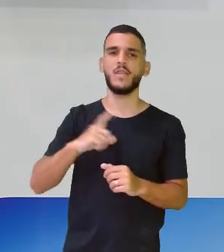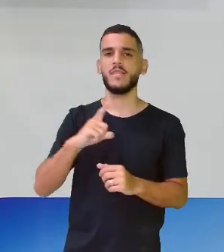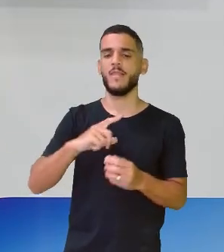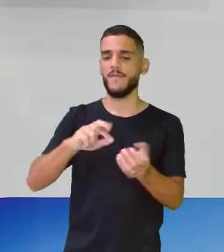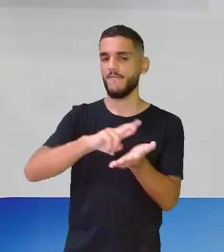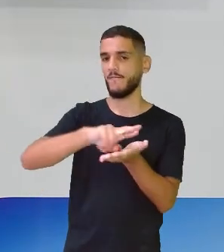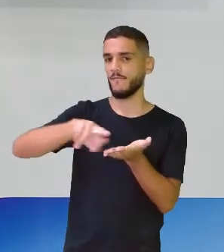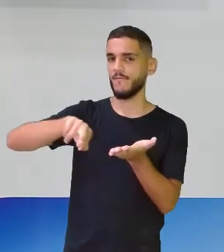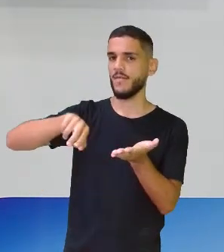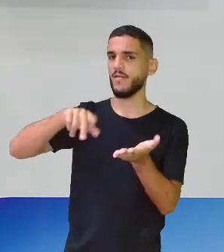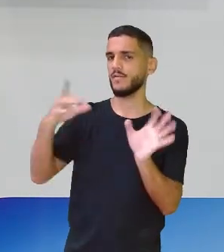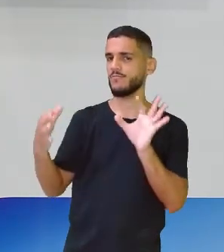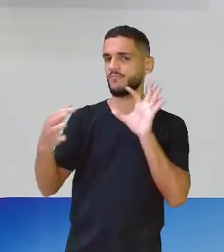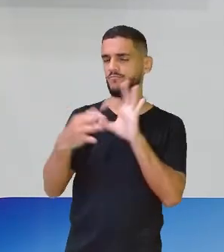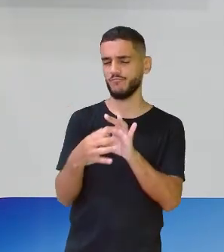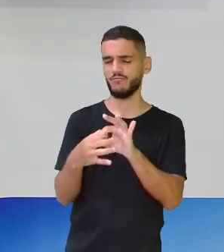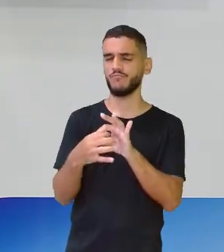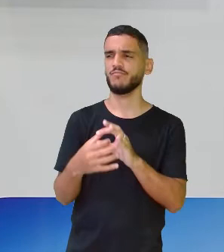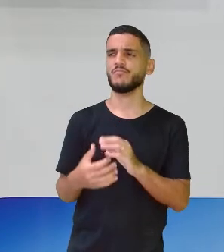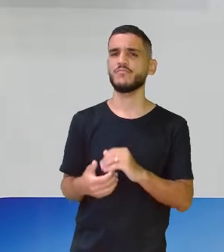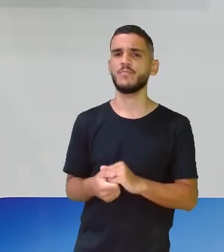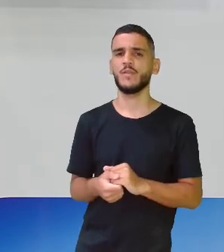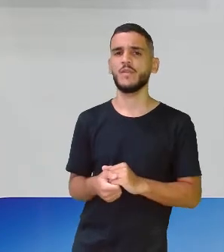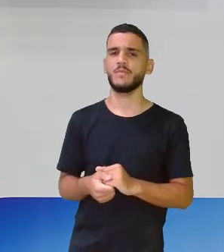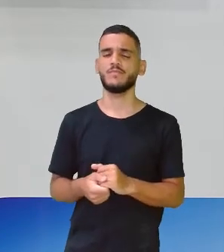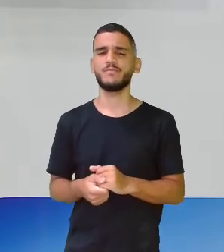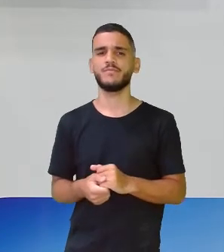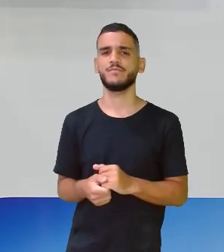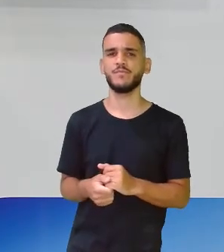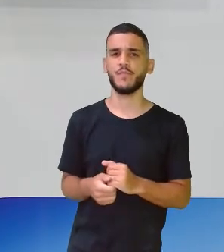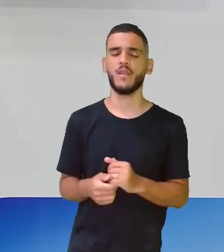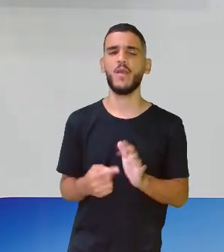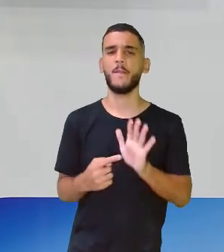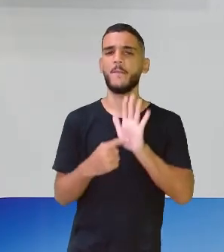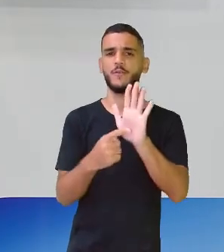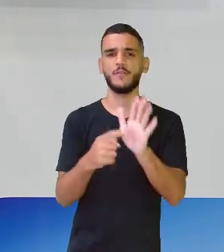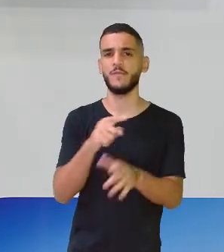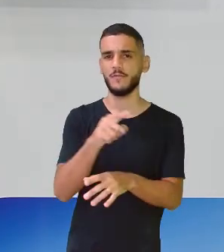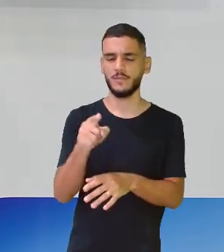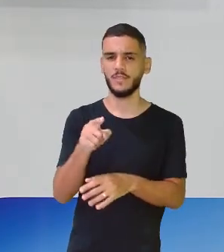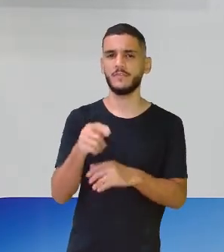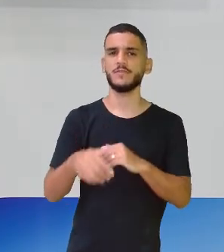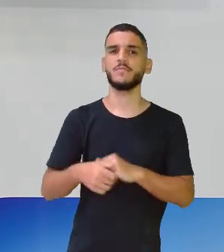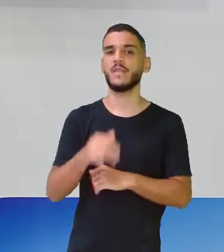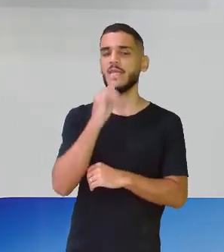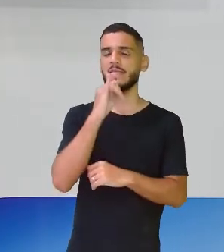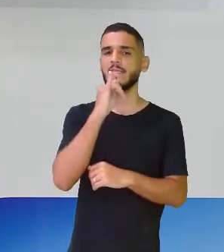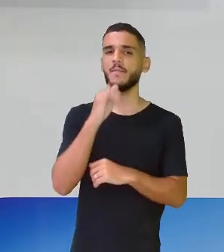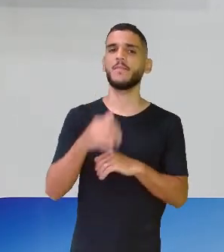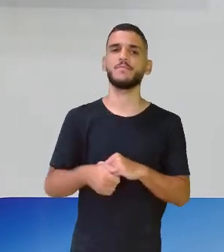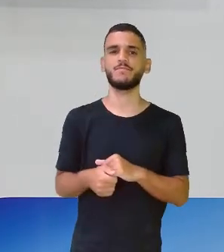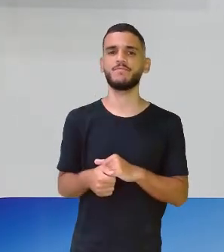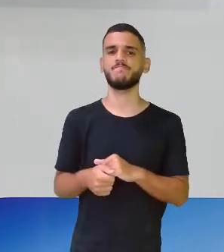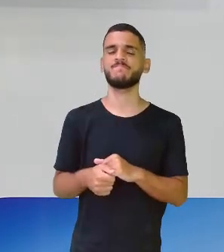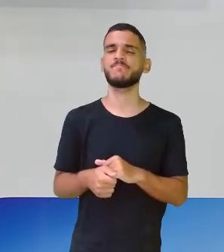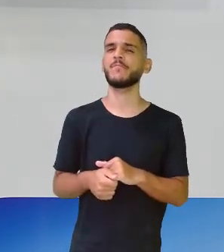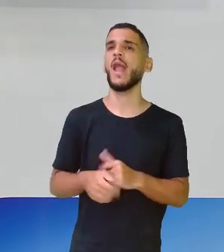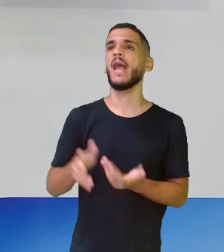ânsia, o isá, o ência, o isá. Todas elas que eu vou mostrar aqui na tela tem. Por exemplo,